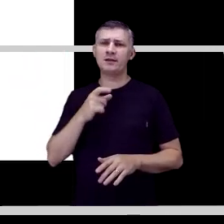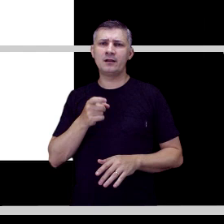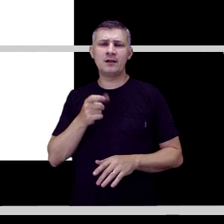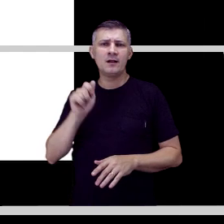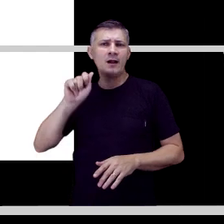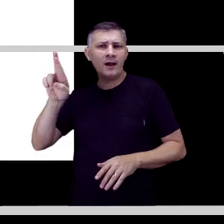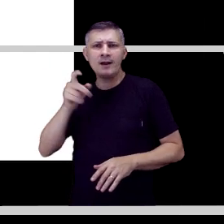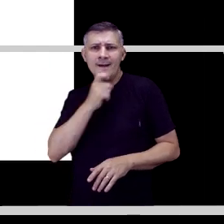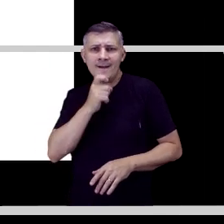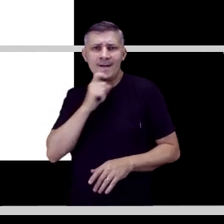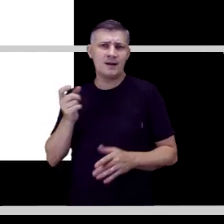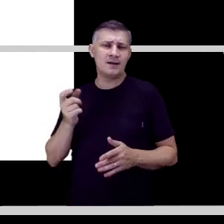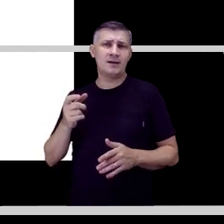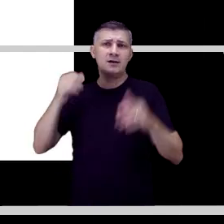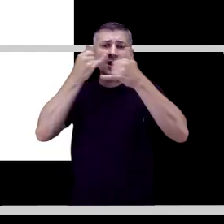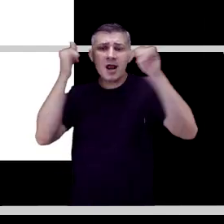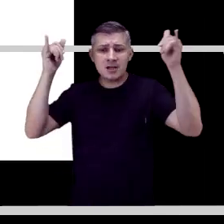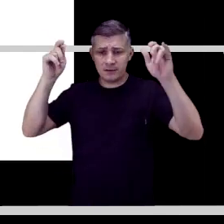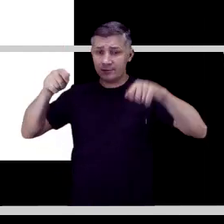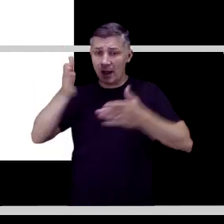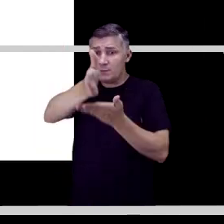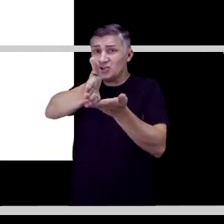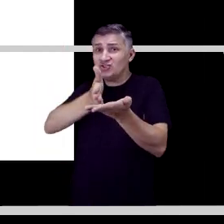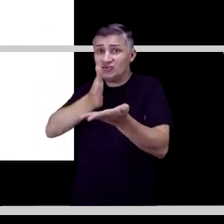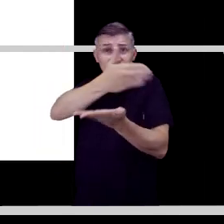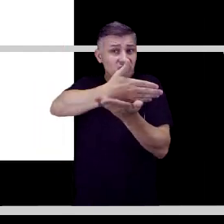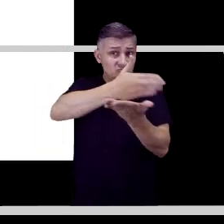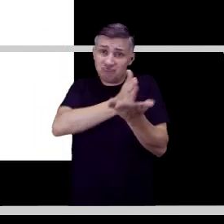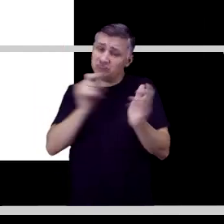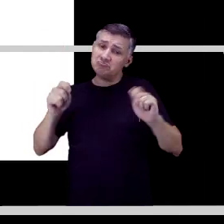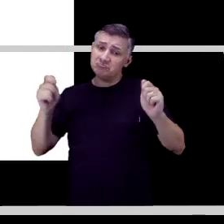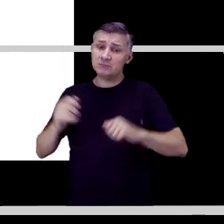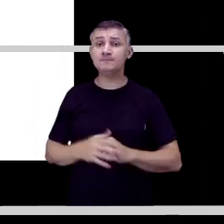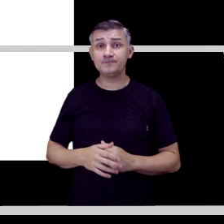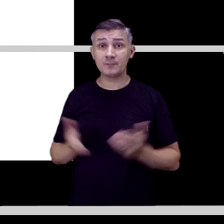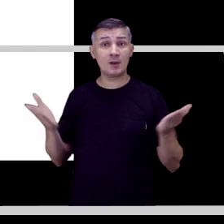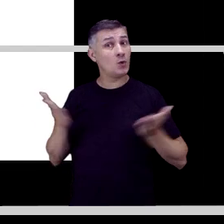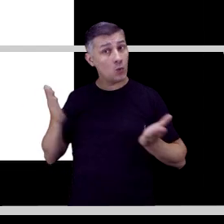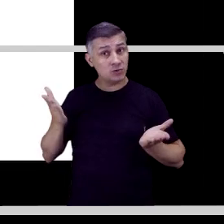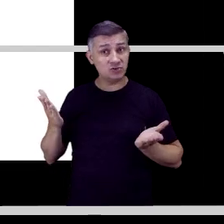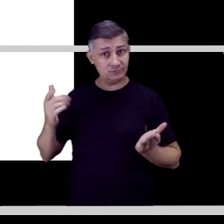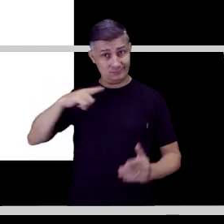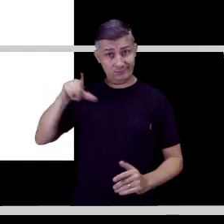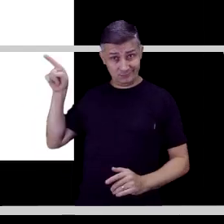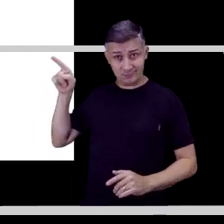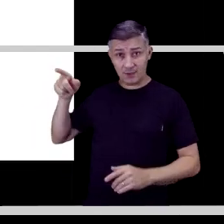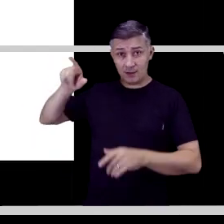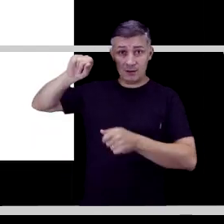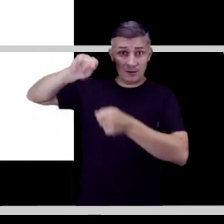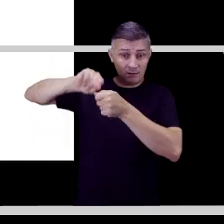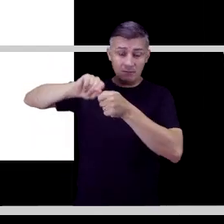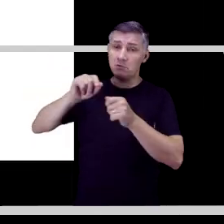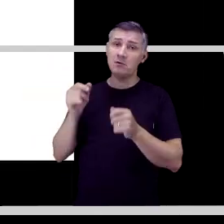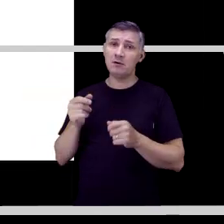tem uma parede infraestrutural com todas as facilidades, né, ar-condicionado, energia, de tal forma que você possa